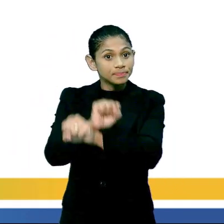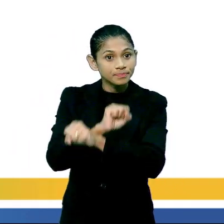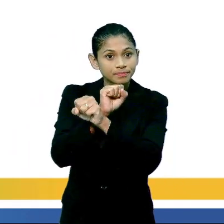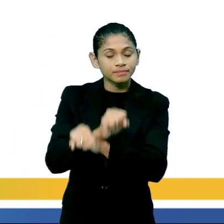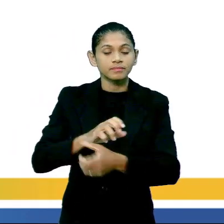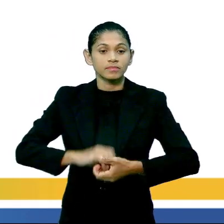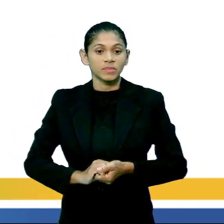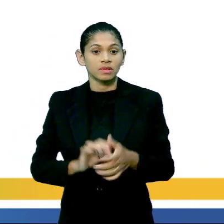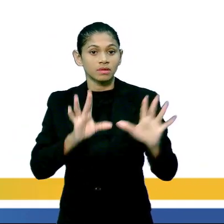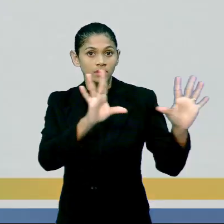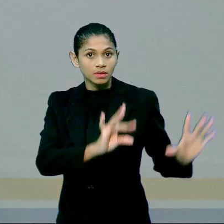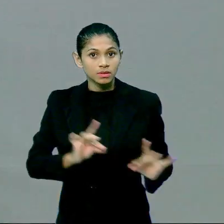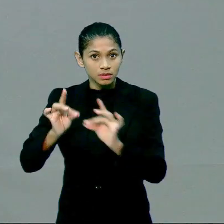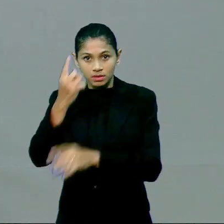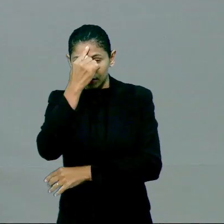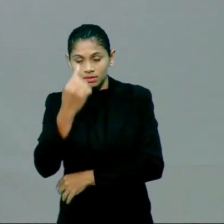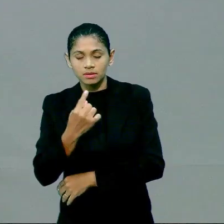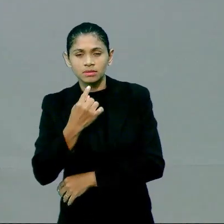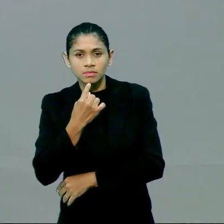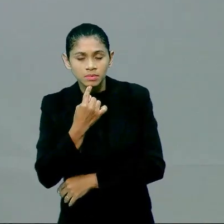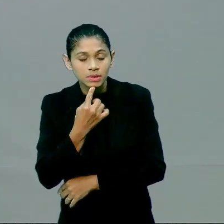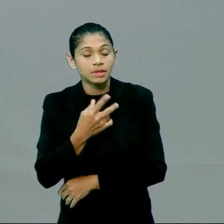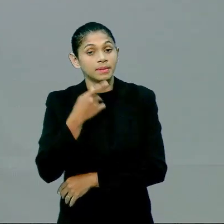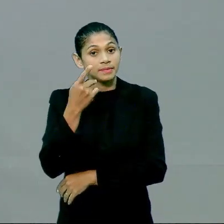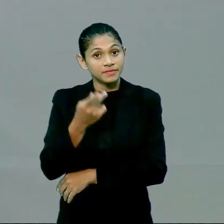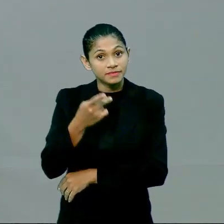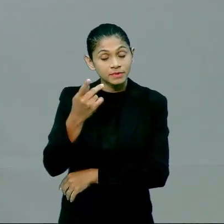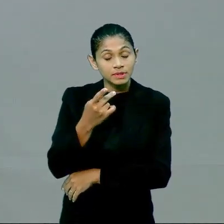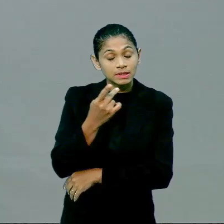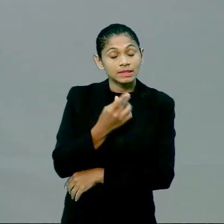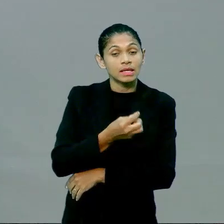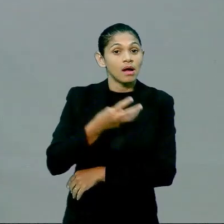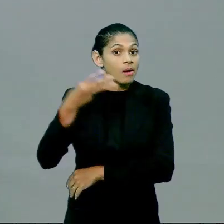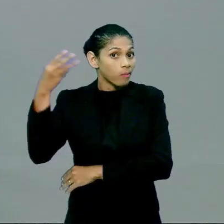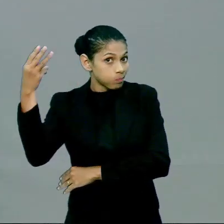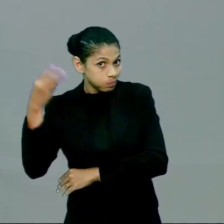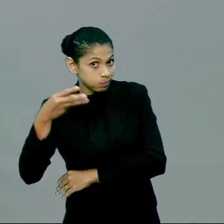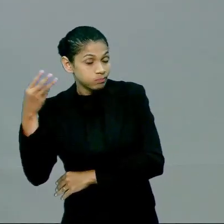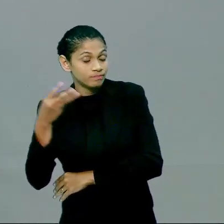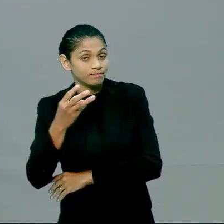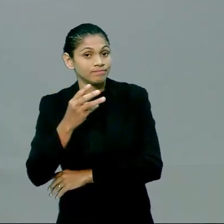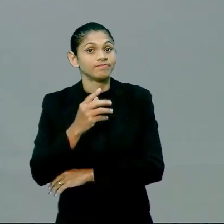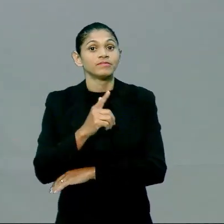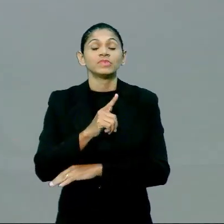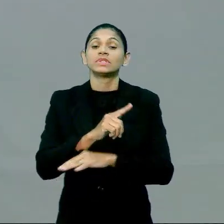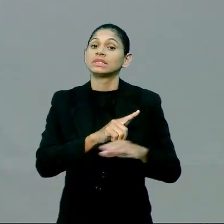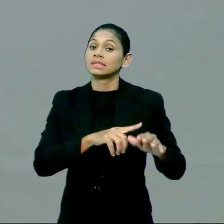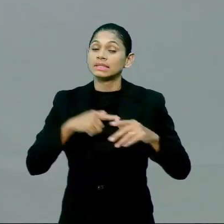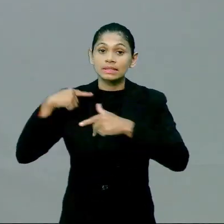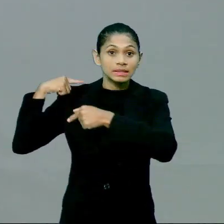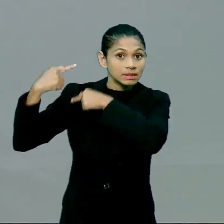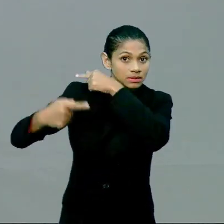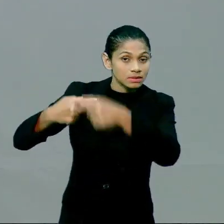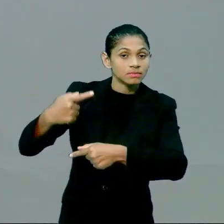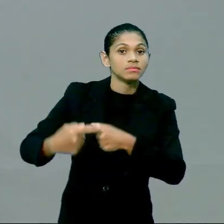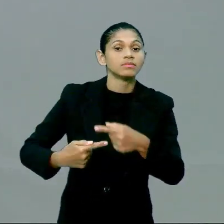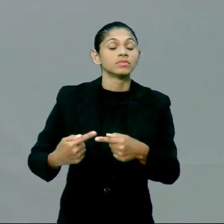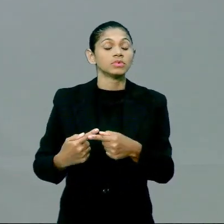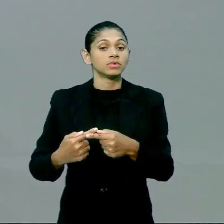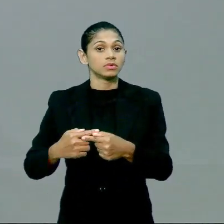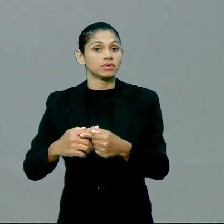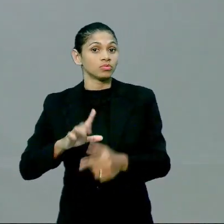da terceira geração do romantismo. Caso você não tenha assistido às minhas aulas anteriores ou não tenha nenhum